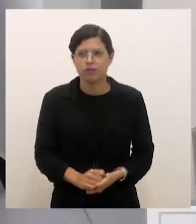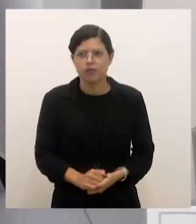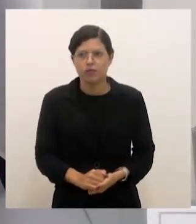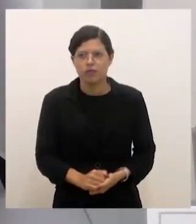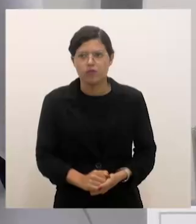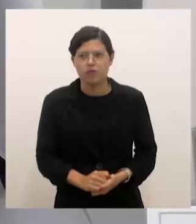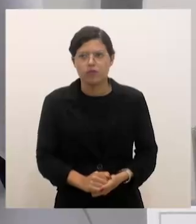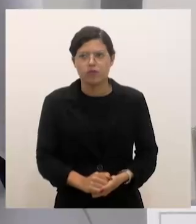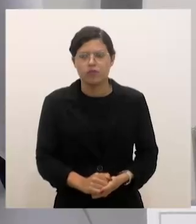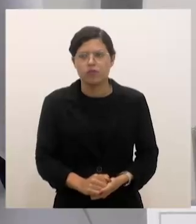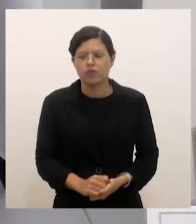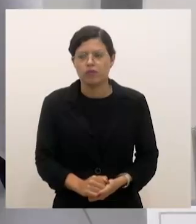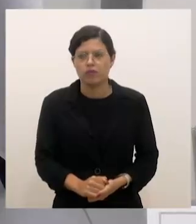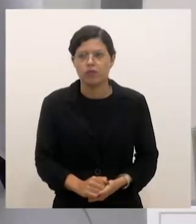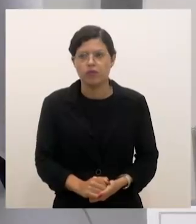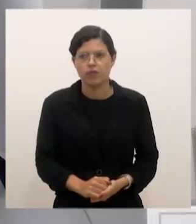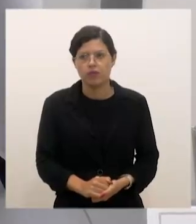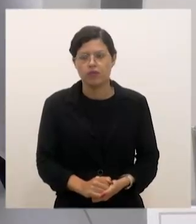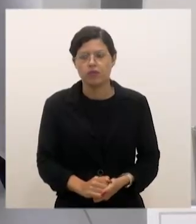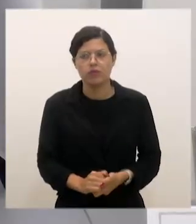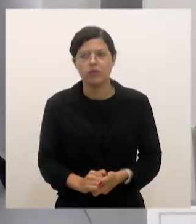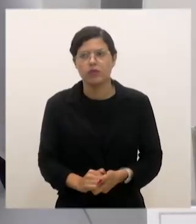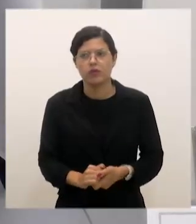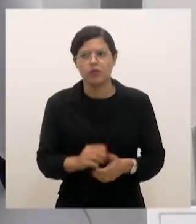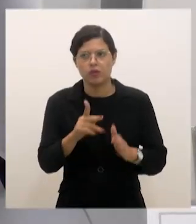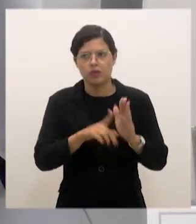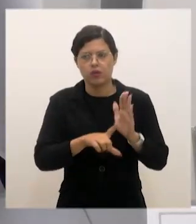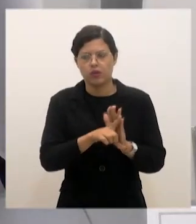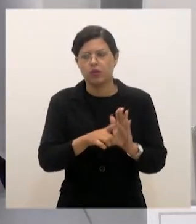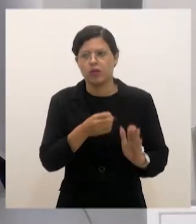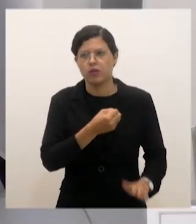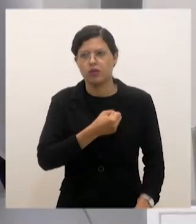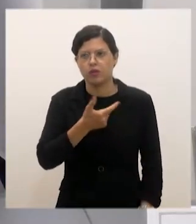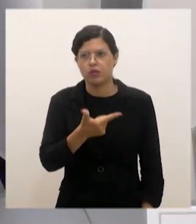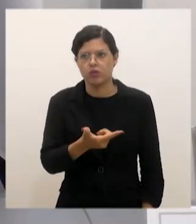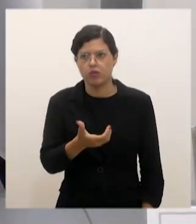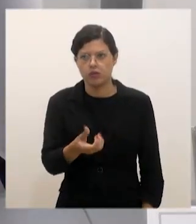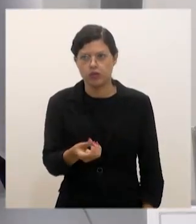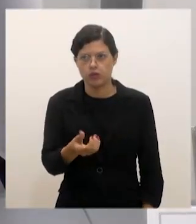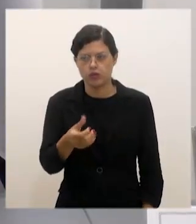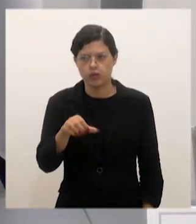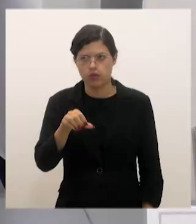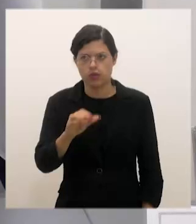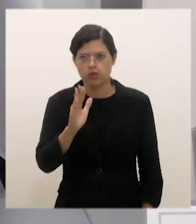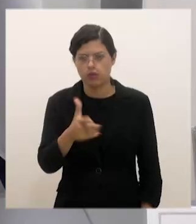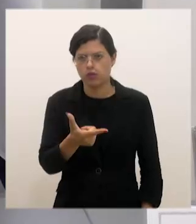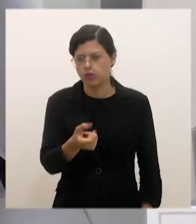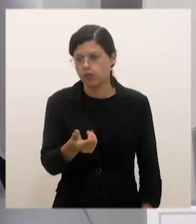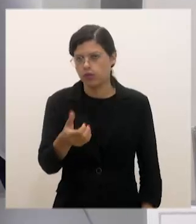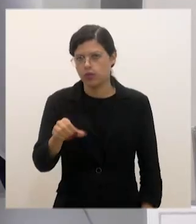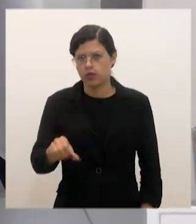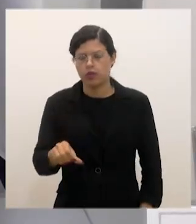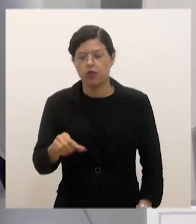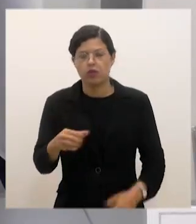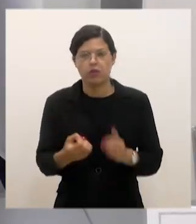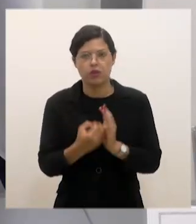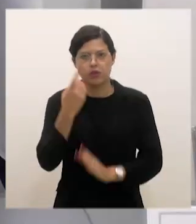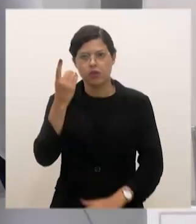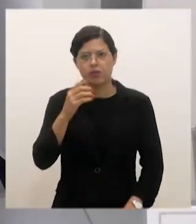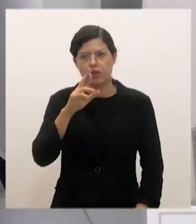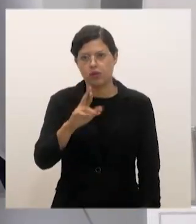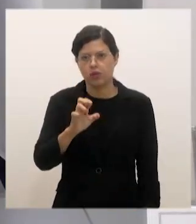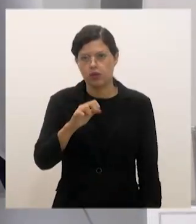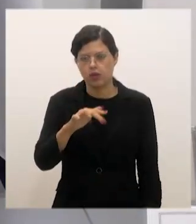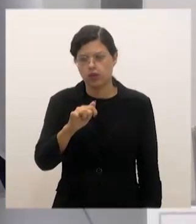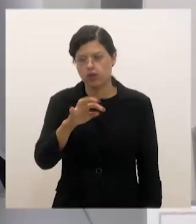Aqui está no finalzinho da última folha. 27 da pauta, projeto de lei 269 de 19, de autoria do deputado Renato Cozzolino, que